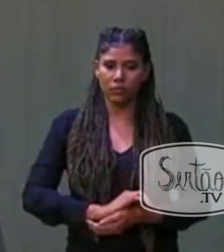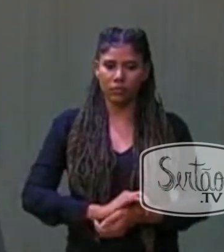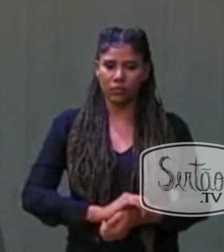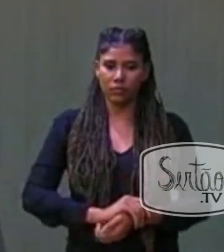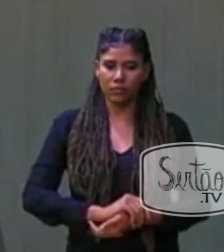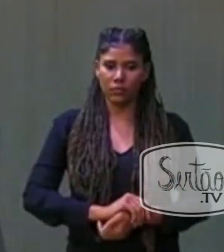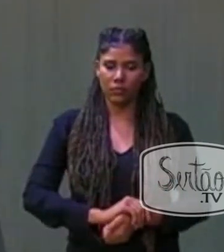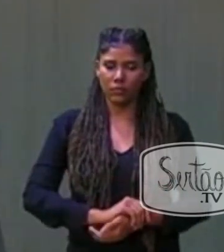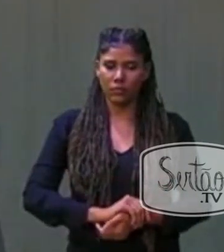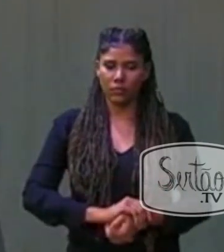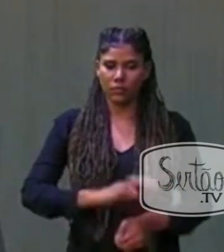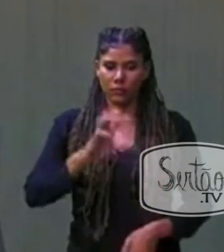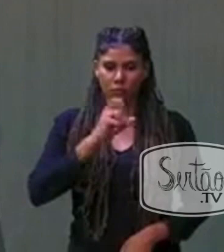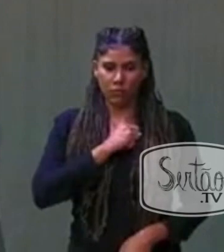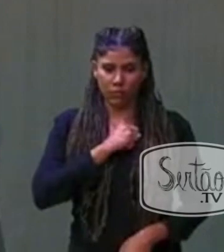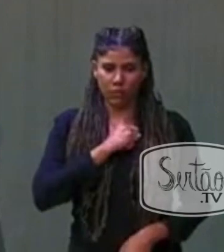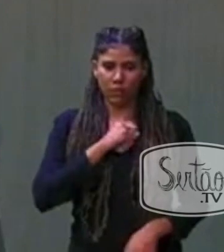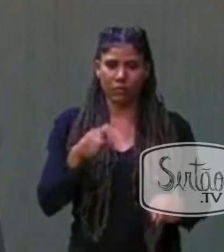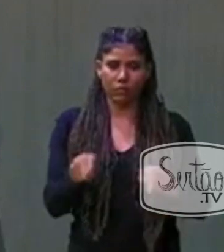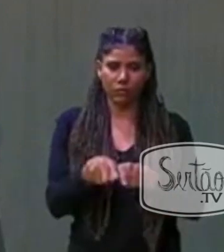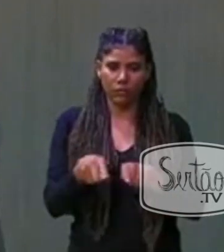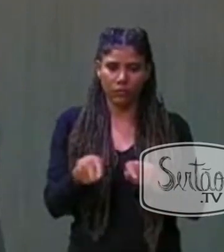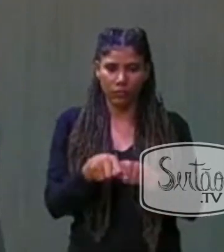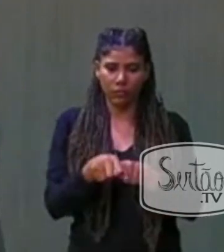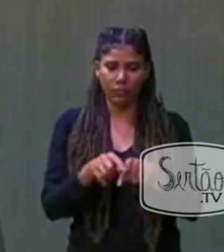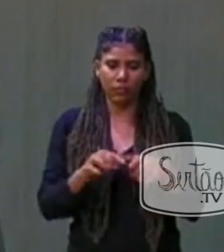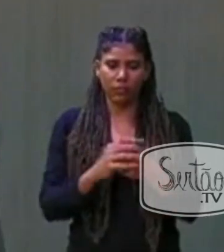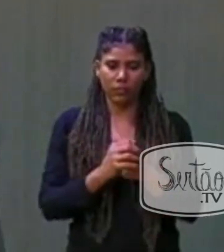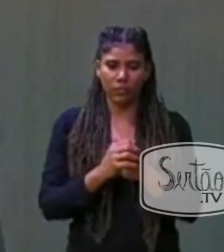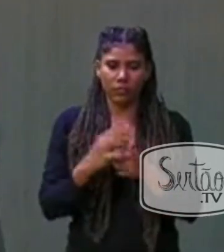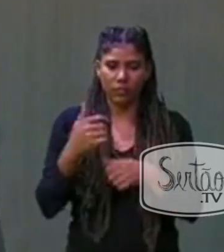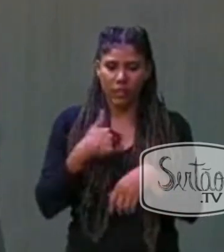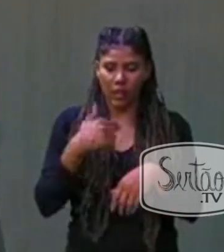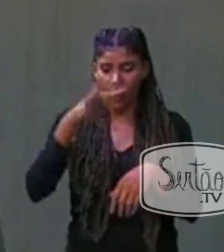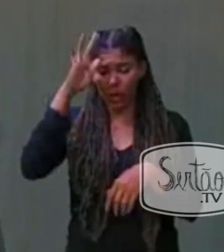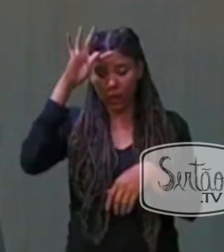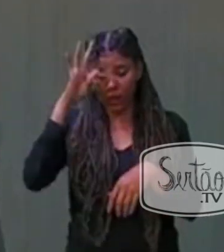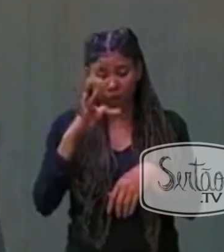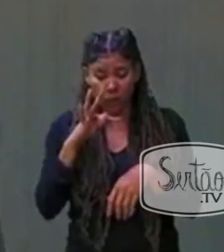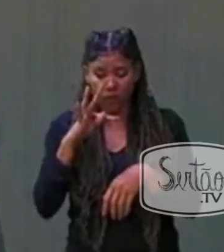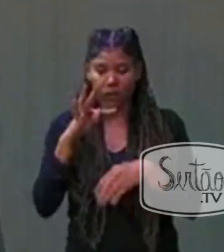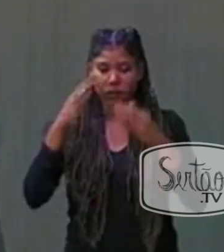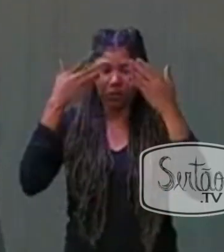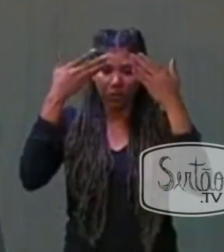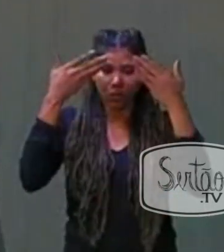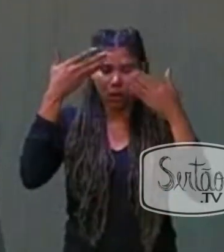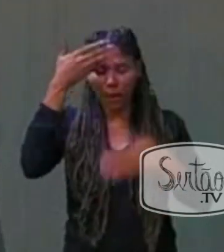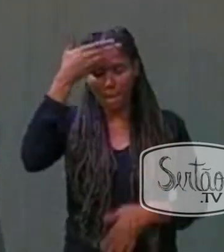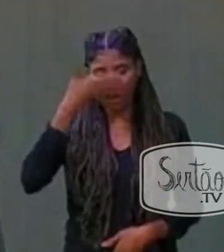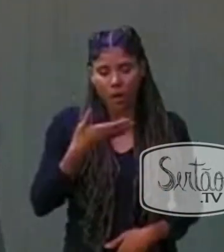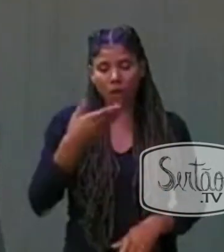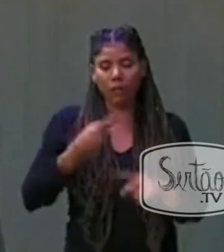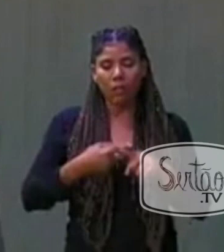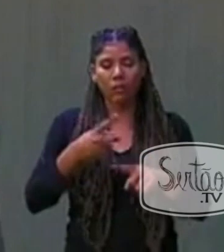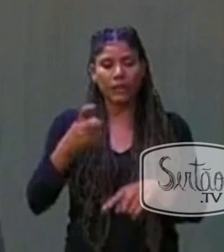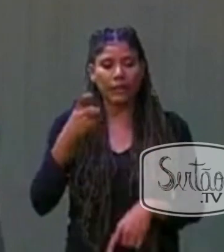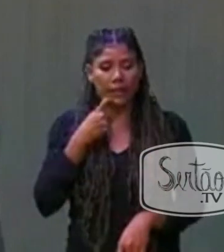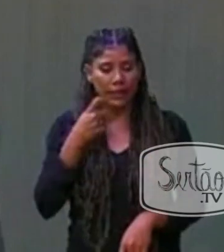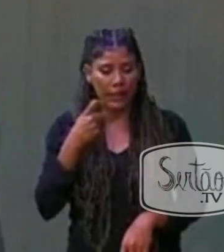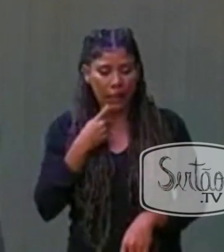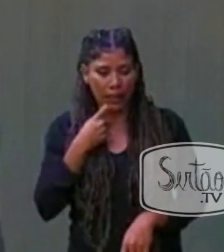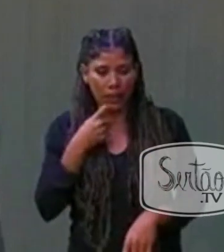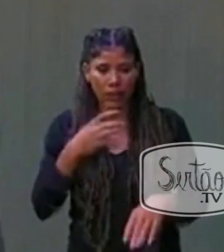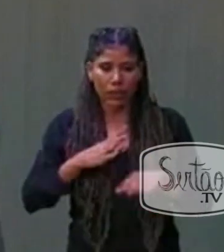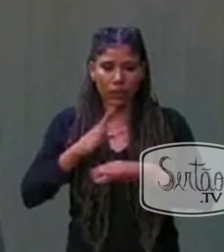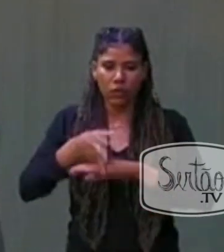com tanto amor no coração. E eu que sou testemunha disso, pois estive sexta-feira